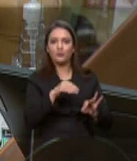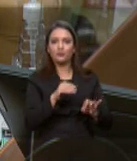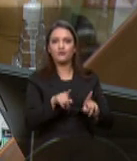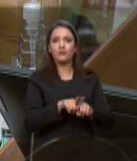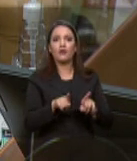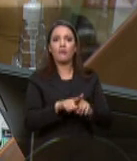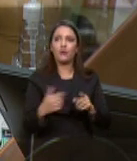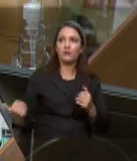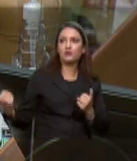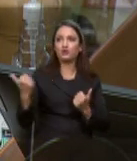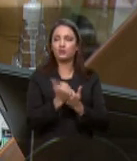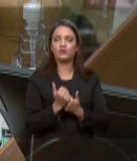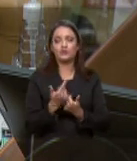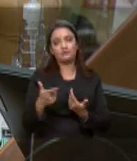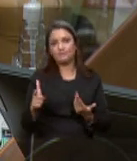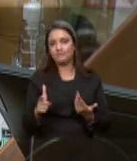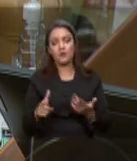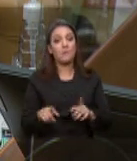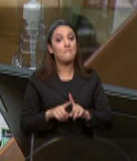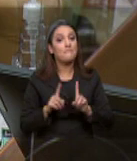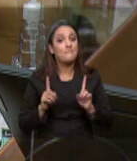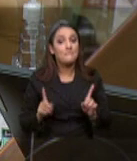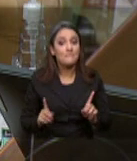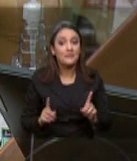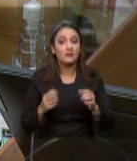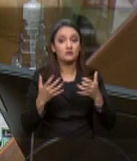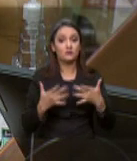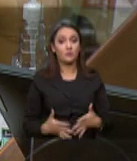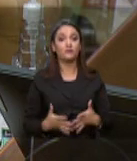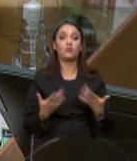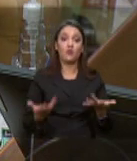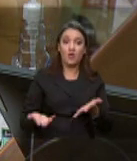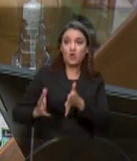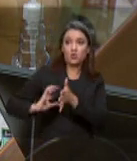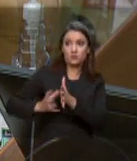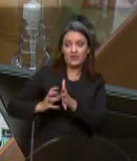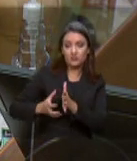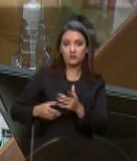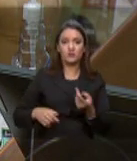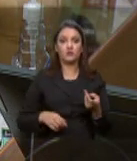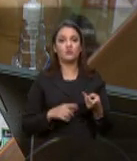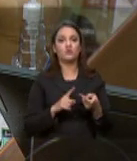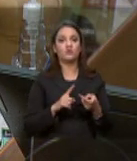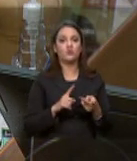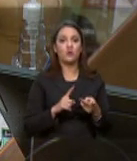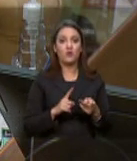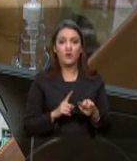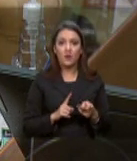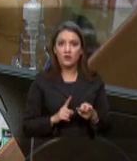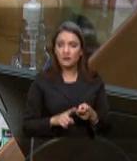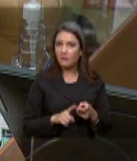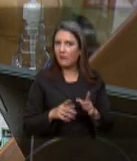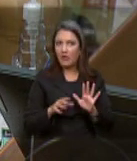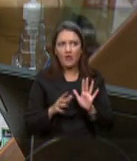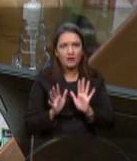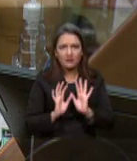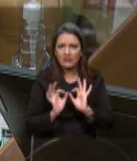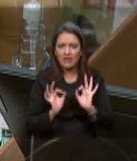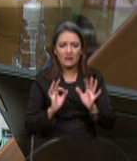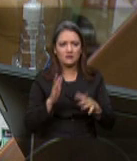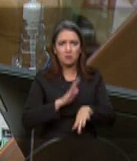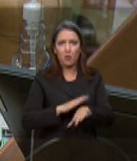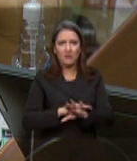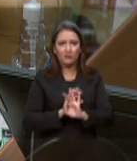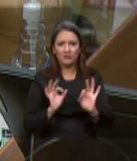nenhum momento, presidente, quero deixar claro, nem os arguentes, nem o partido autor da ação direta de inconstitucionalidade por